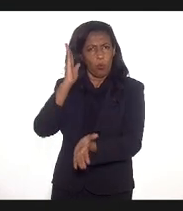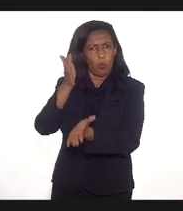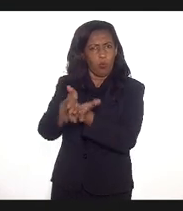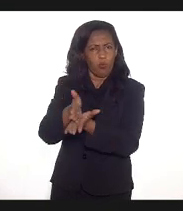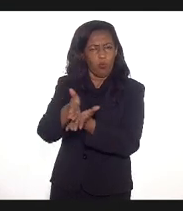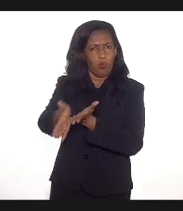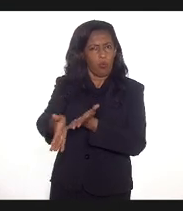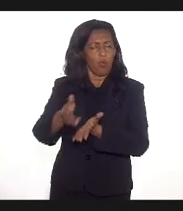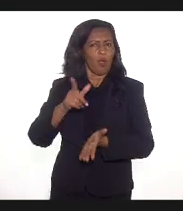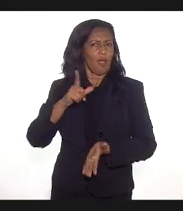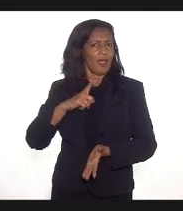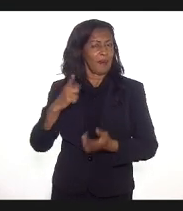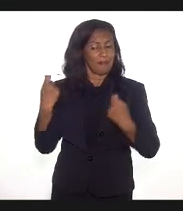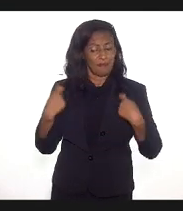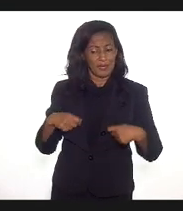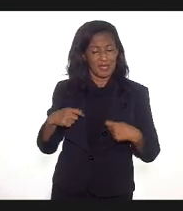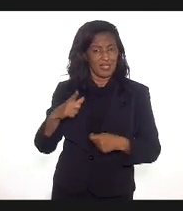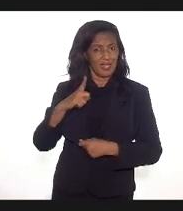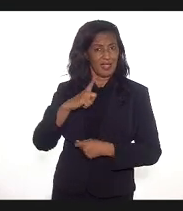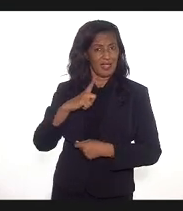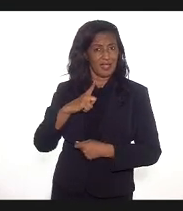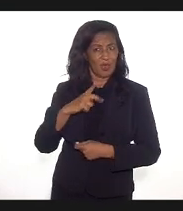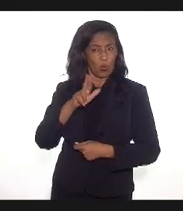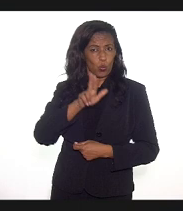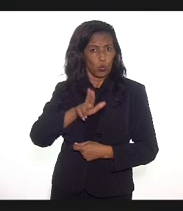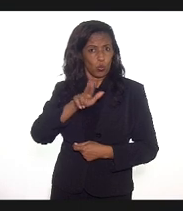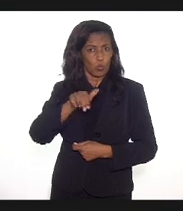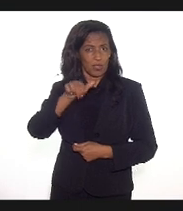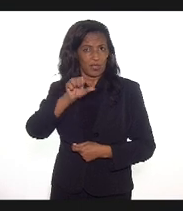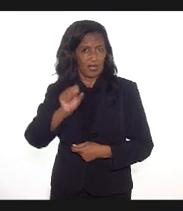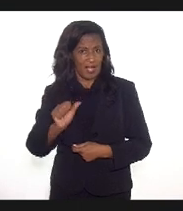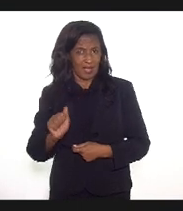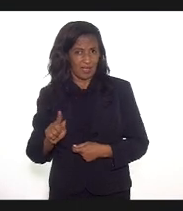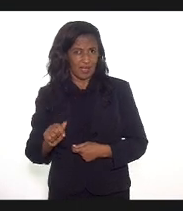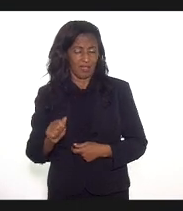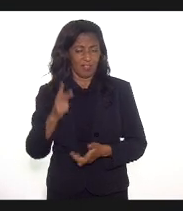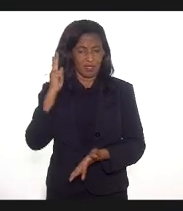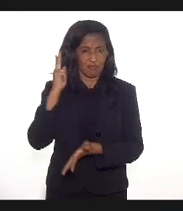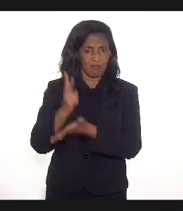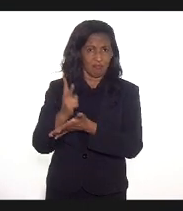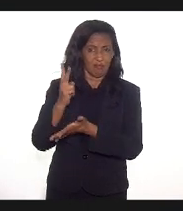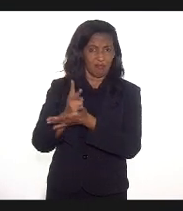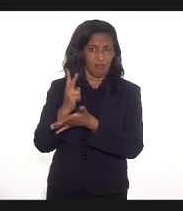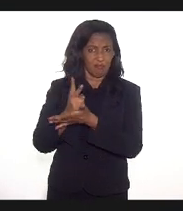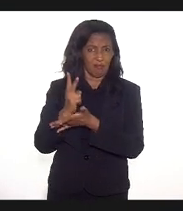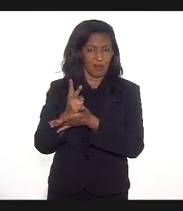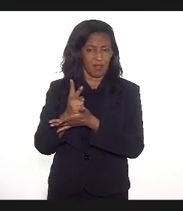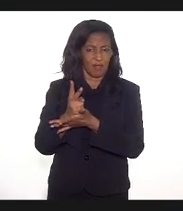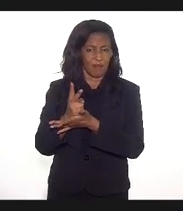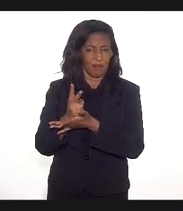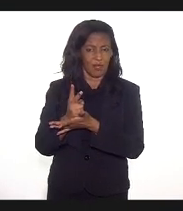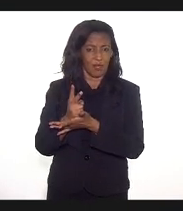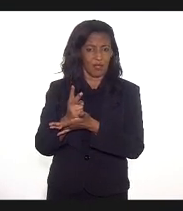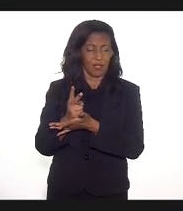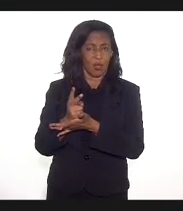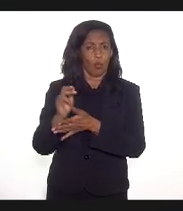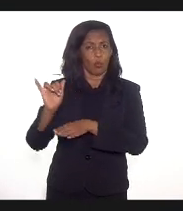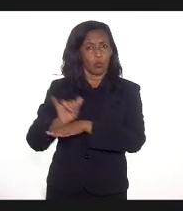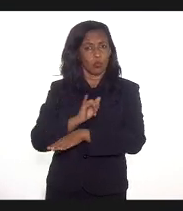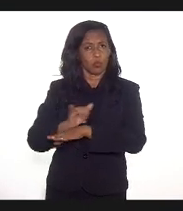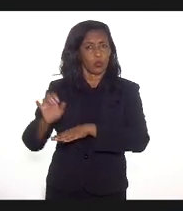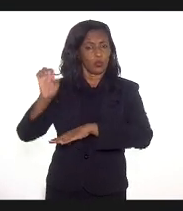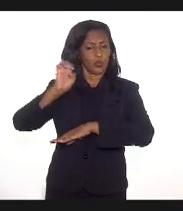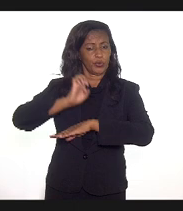ser utilizada com a perspectiva de que vai ser perene, vai ser permanente e vai ser utilizada como instrumento estratégico